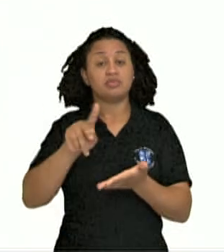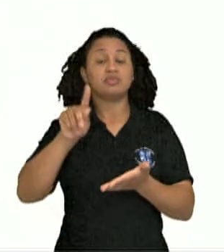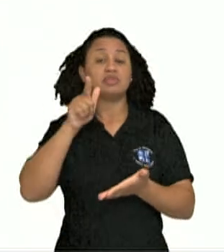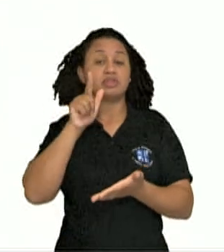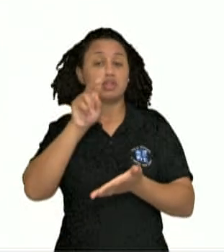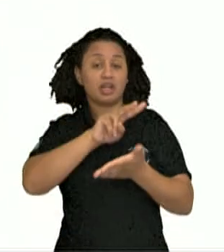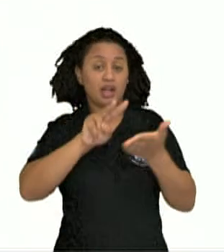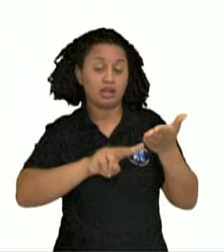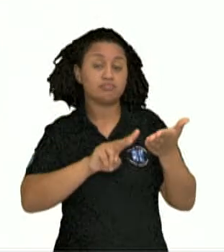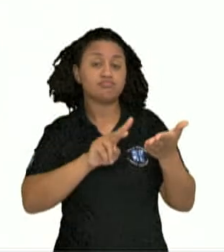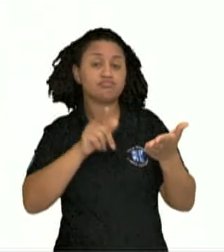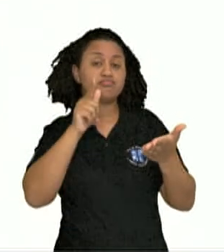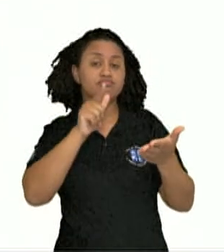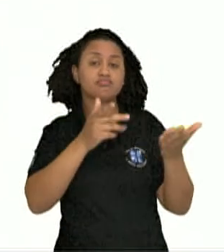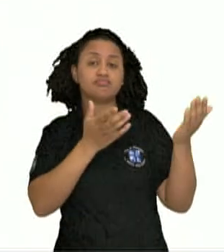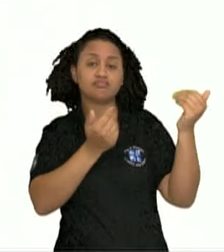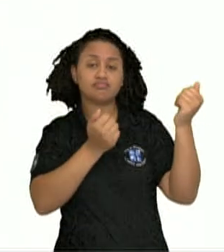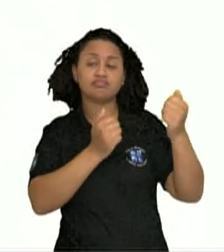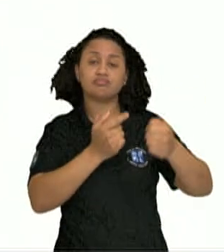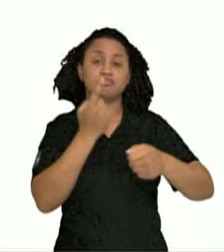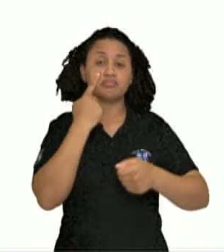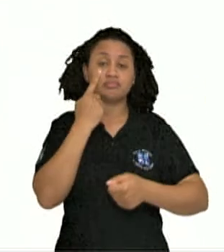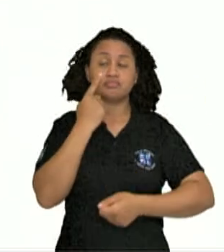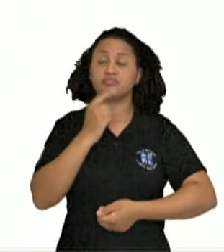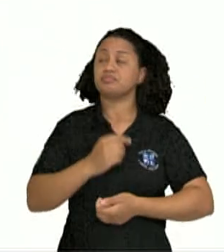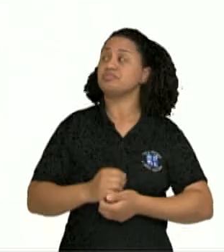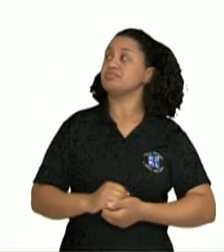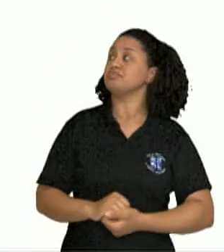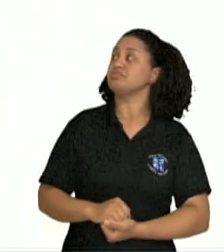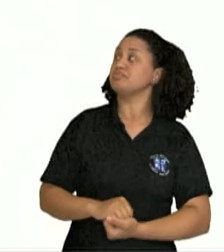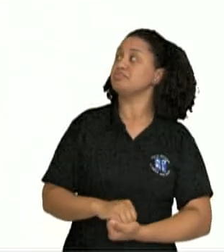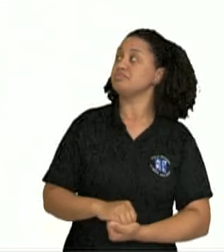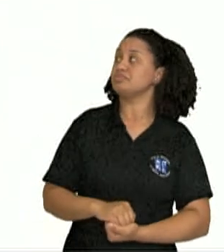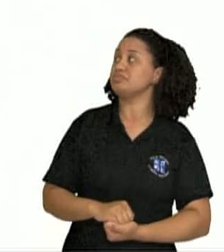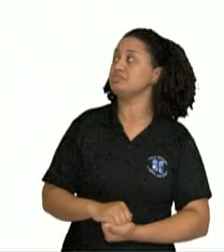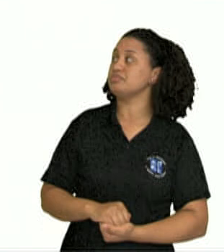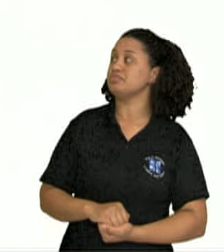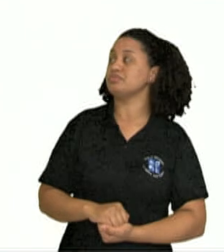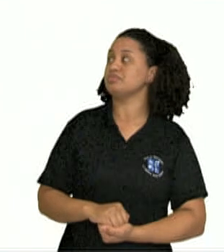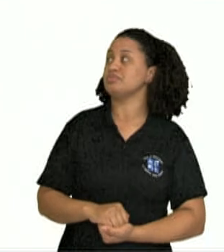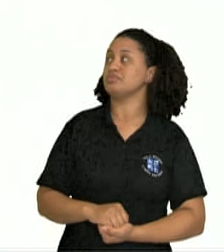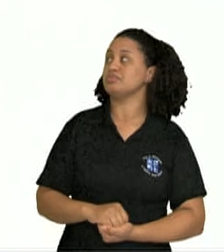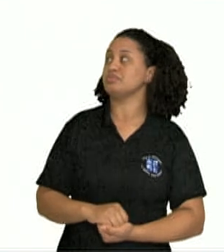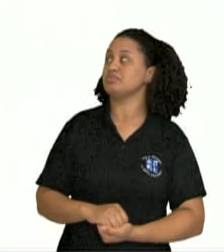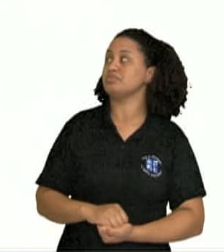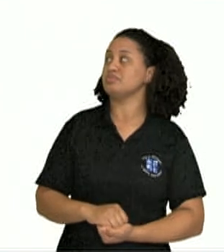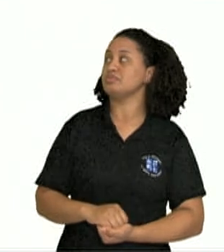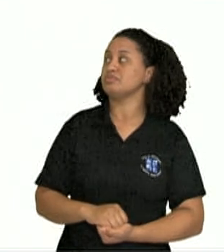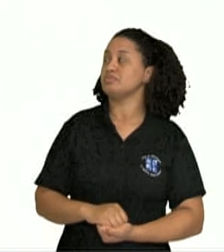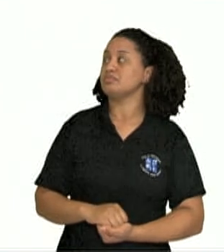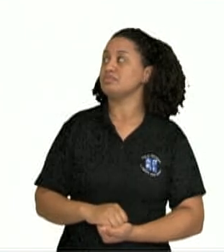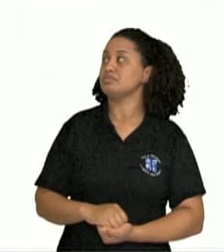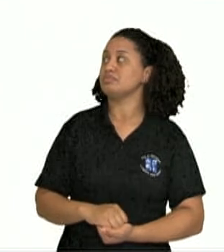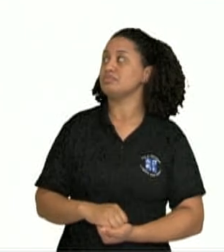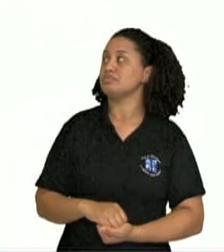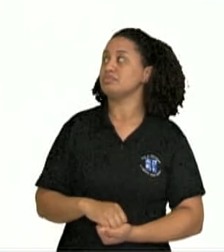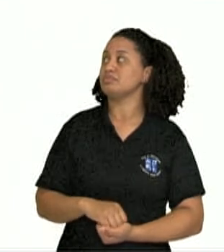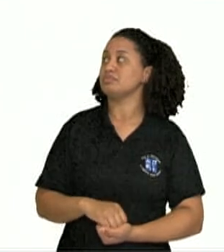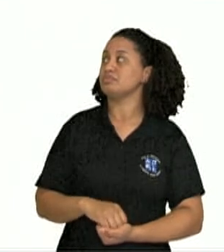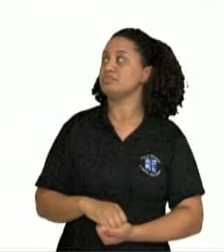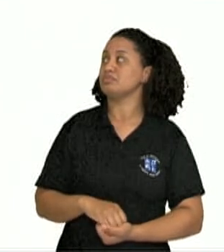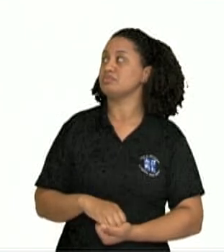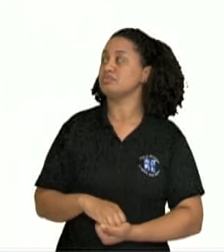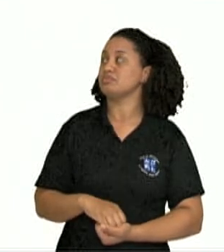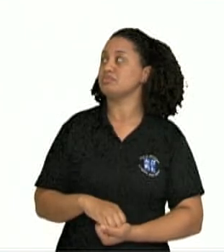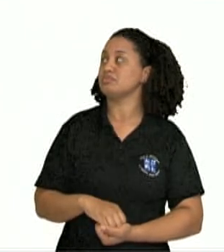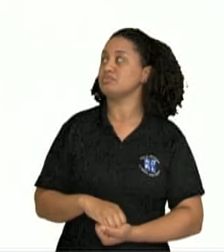Benedetti, tiene como tema la esperanza. El poeta tiene como finalidad incentivar al